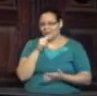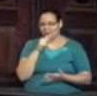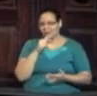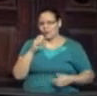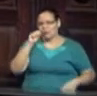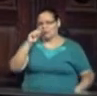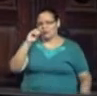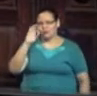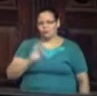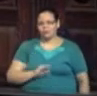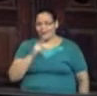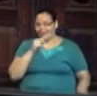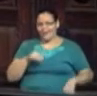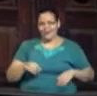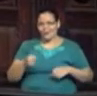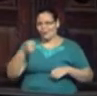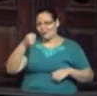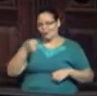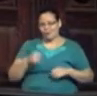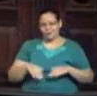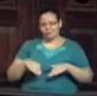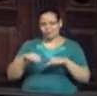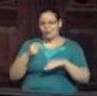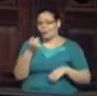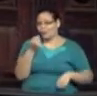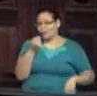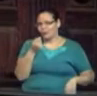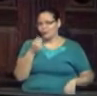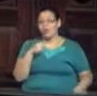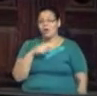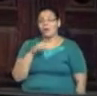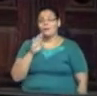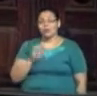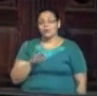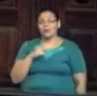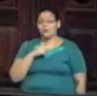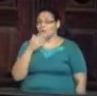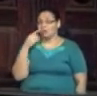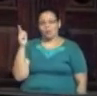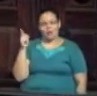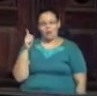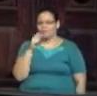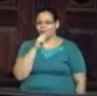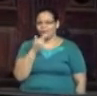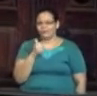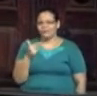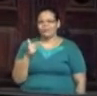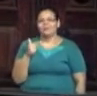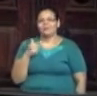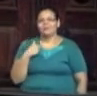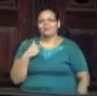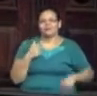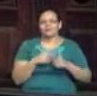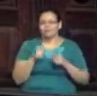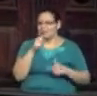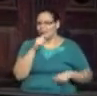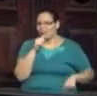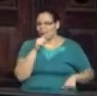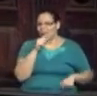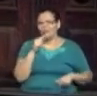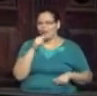nossa região não viu a crise da água. Porque, além da distribuição, nós